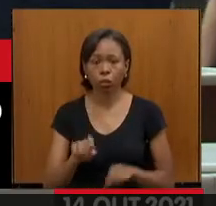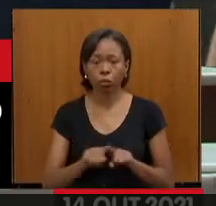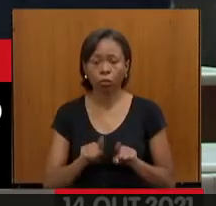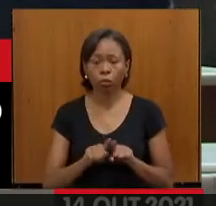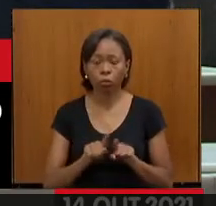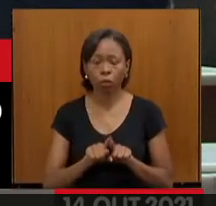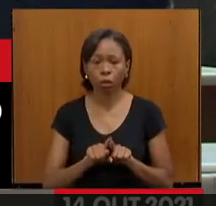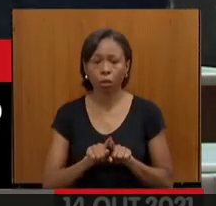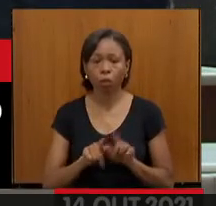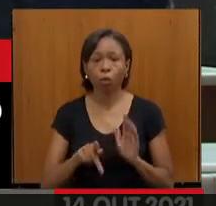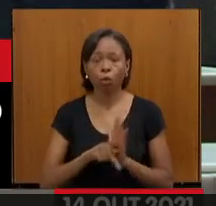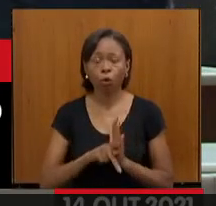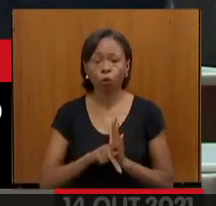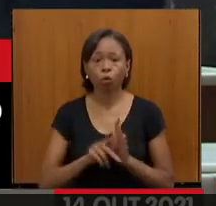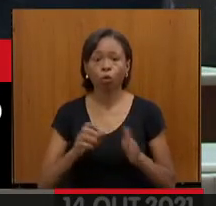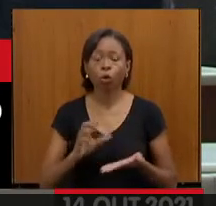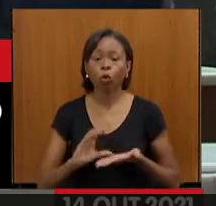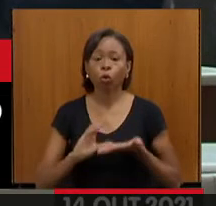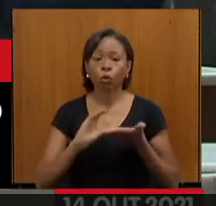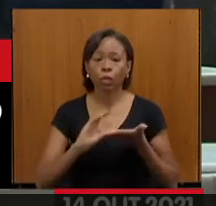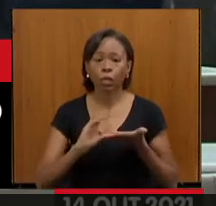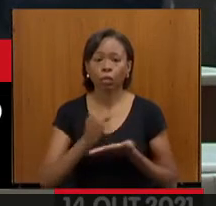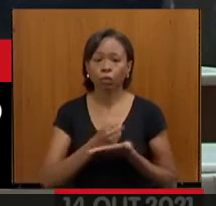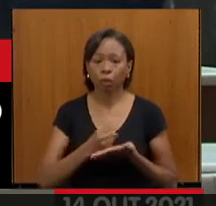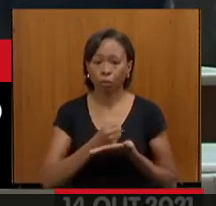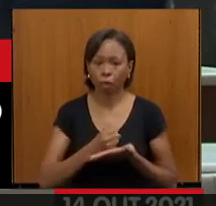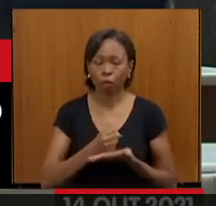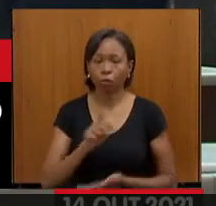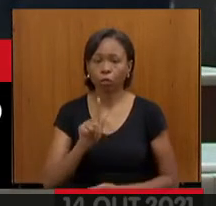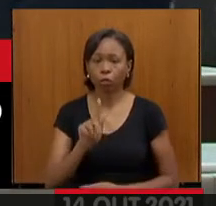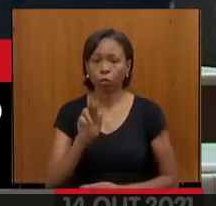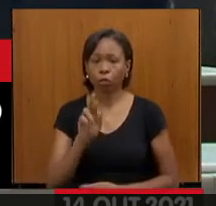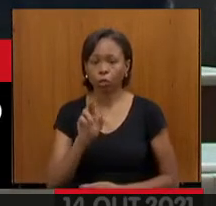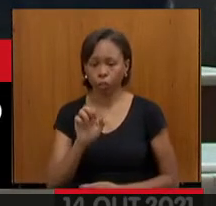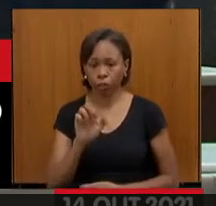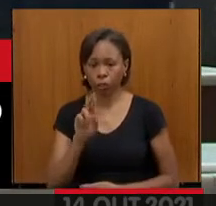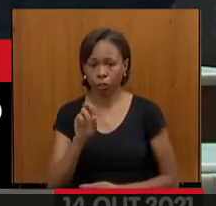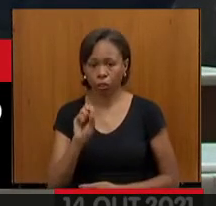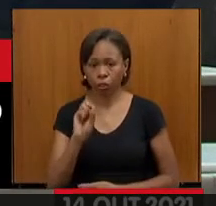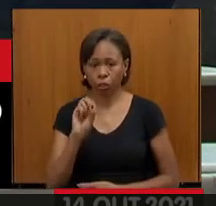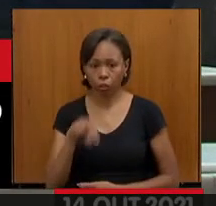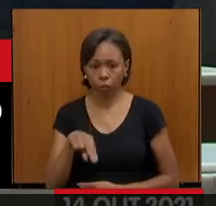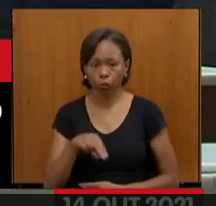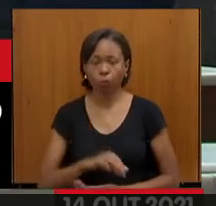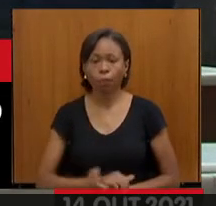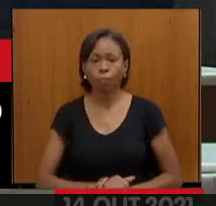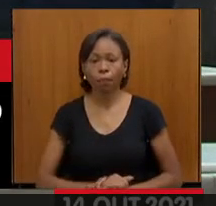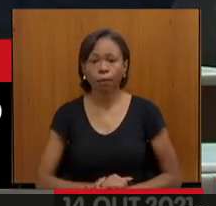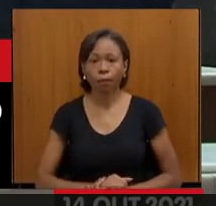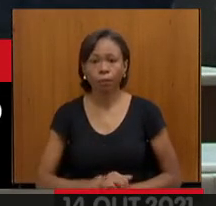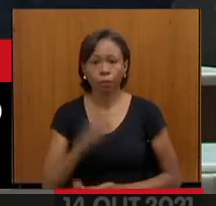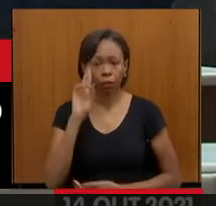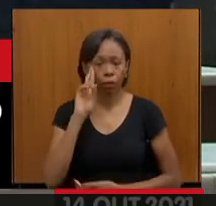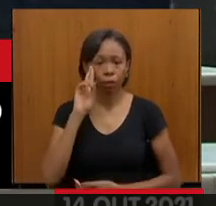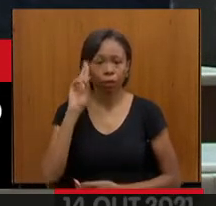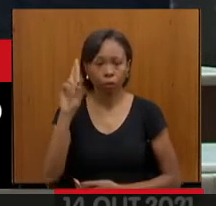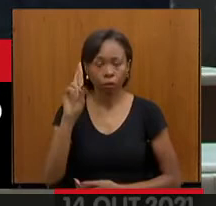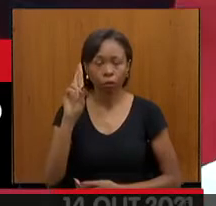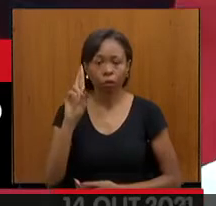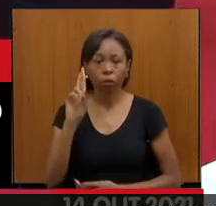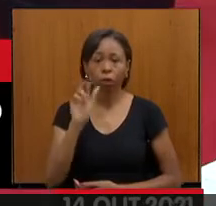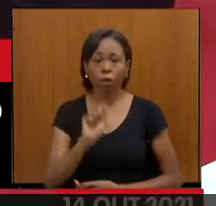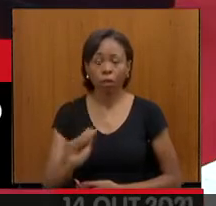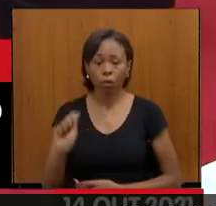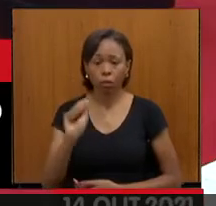Federal de Farmácia, conselheiro federal por Minas Gerais, Gerson Pianetti, senhor diretor científico da Associação de